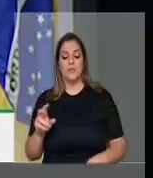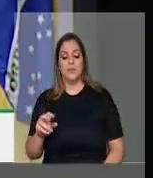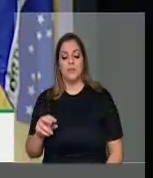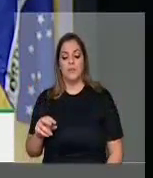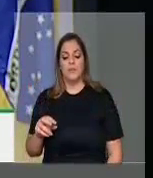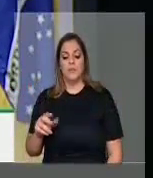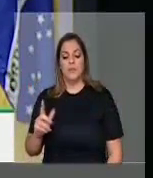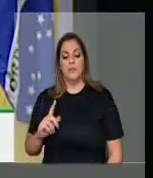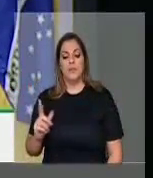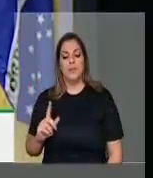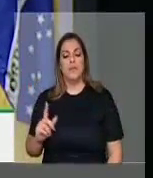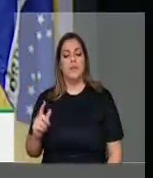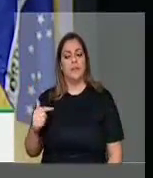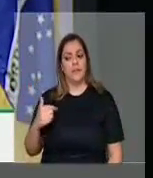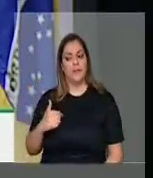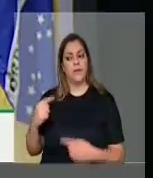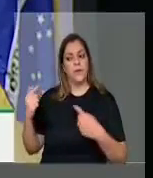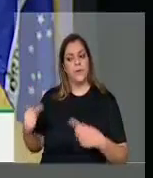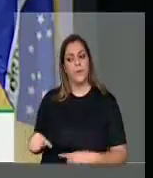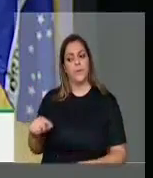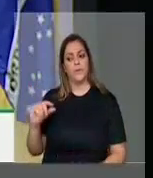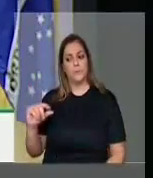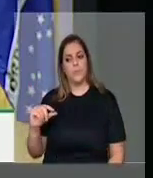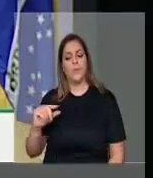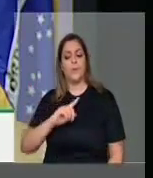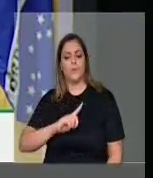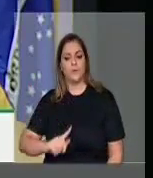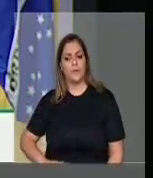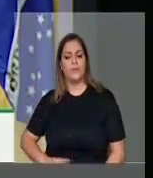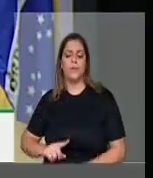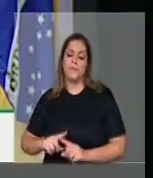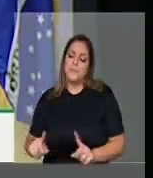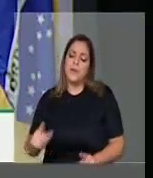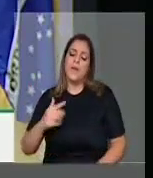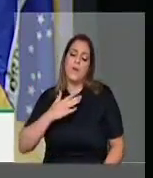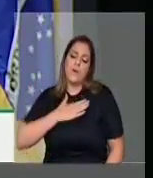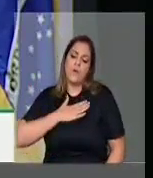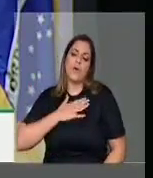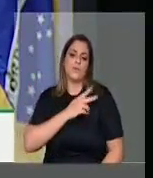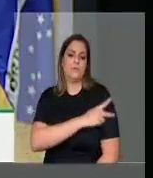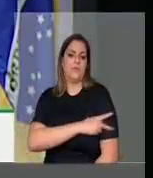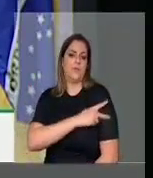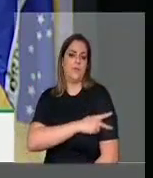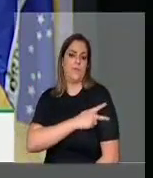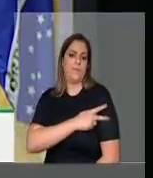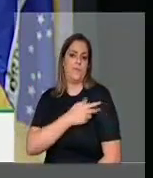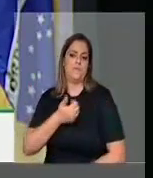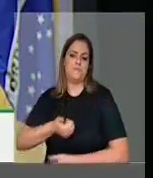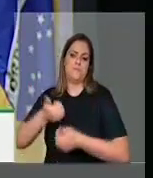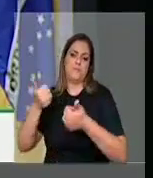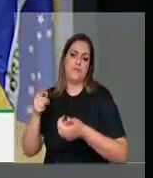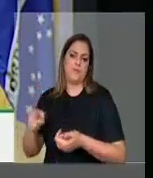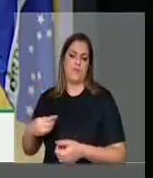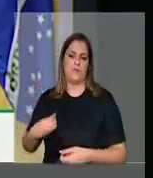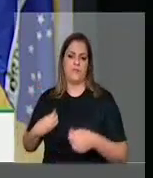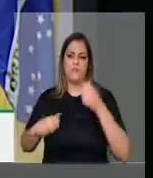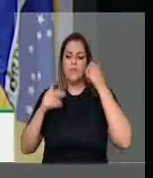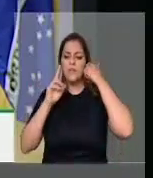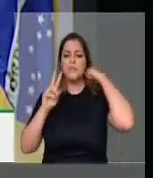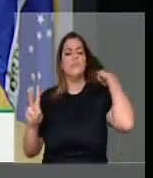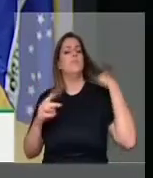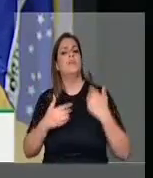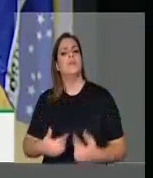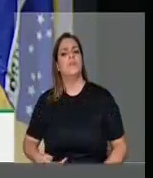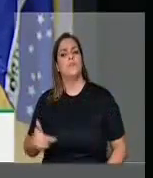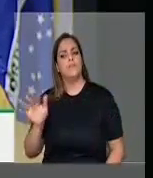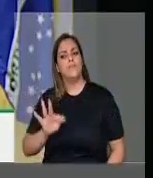adversário do governador, eu quero bem o Piauí. Eu vi o governador anunciar que o governo federal, através da